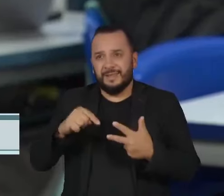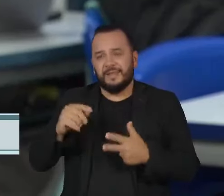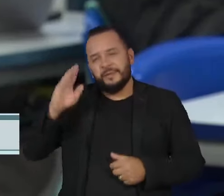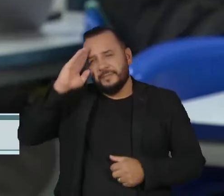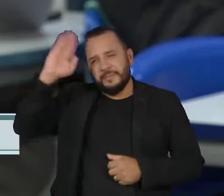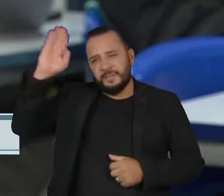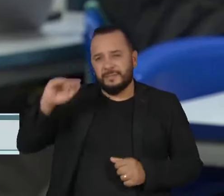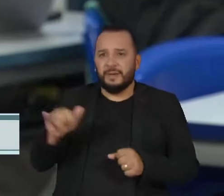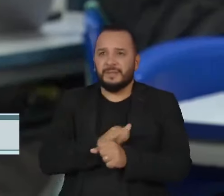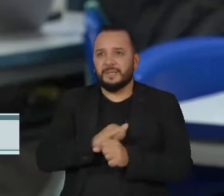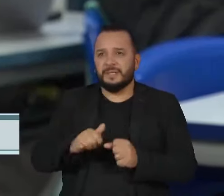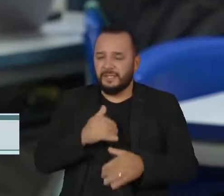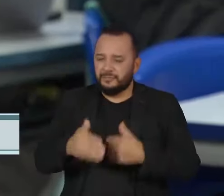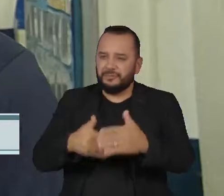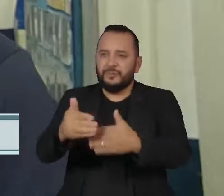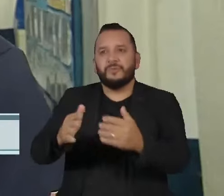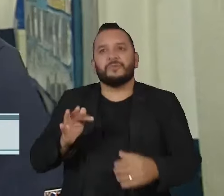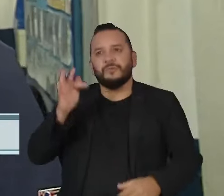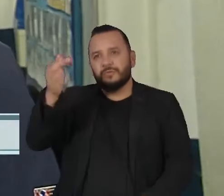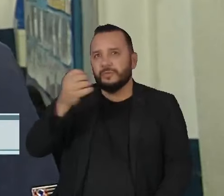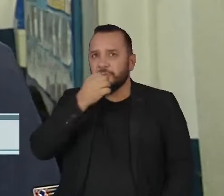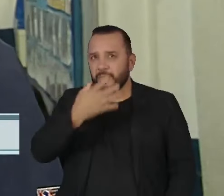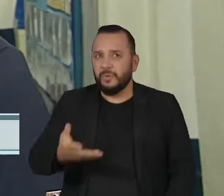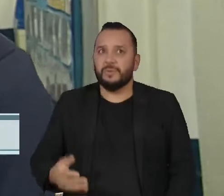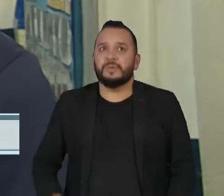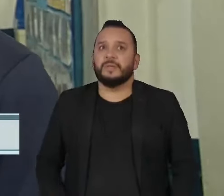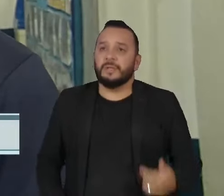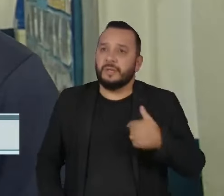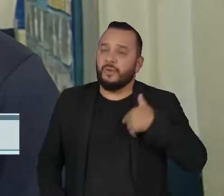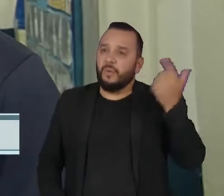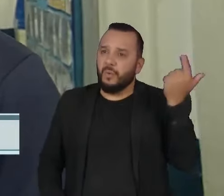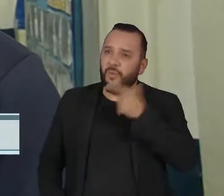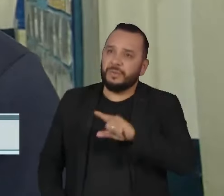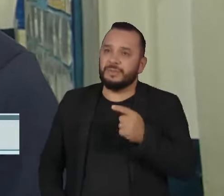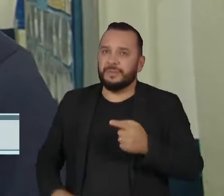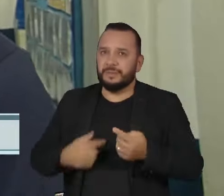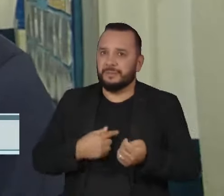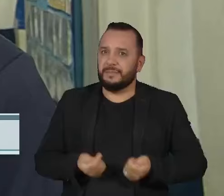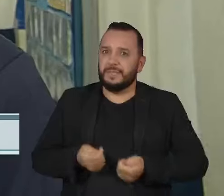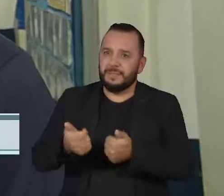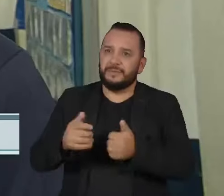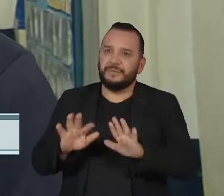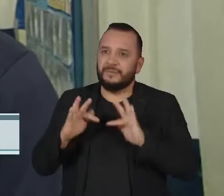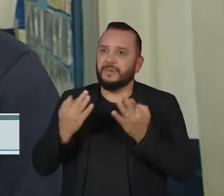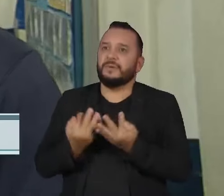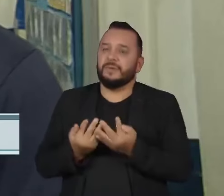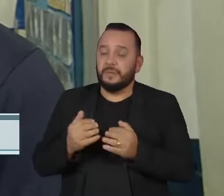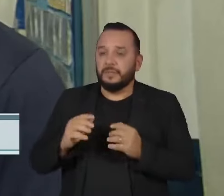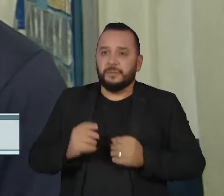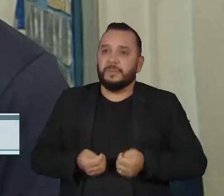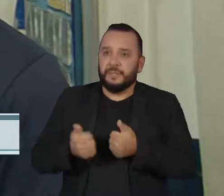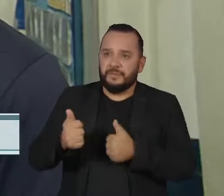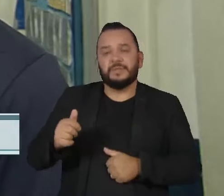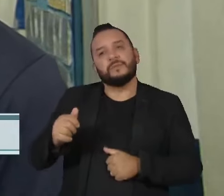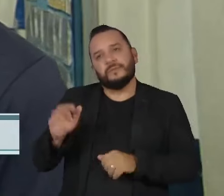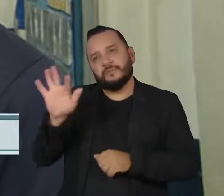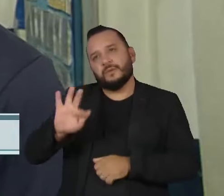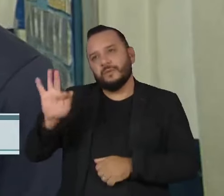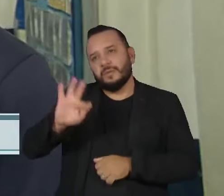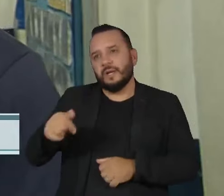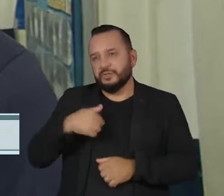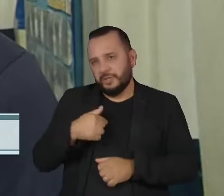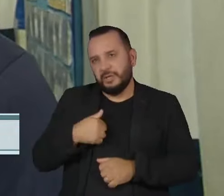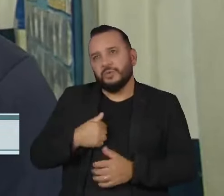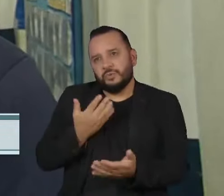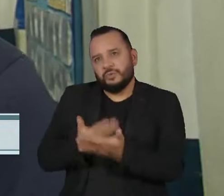principais caminhos rumo ao futuro desejado. Conseguir uma bolsa para uma faculdade que pode adiantar muito o meu lado profissional, né? Então é importante para o